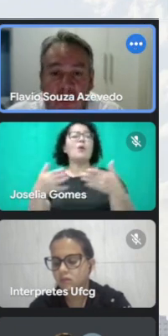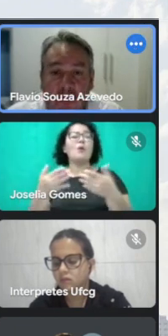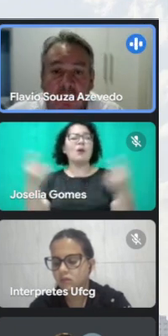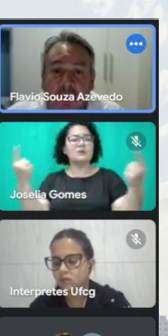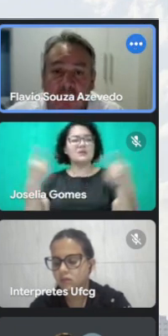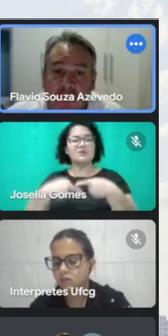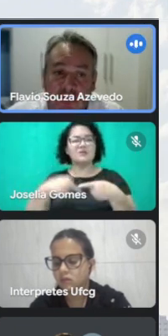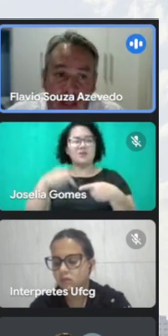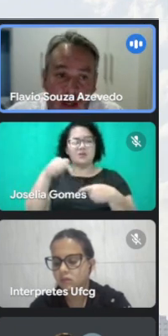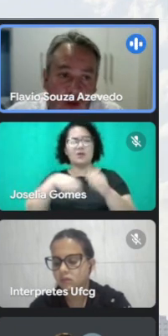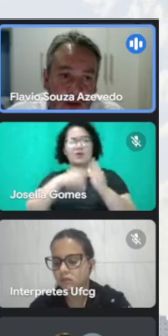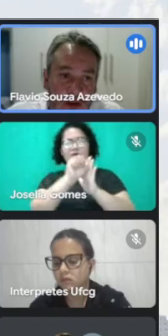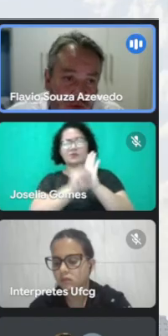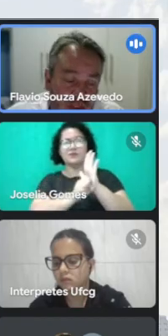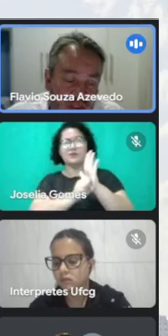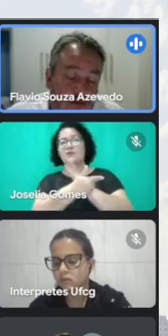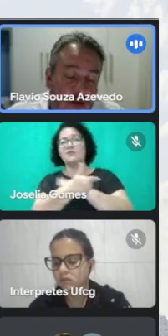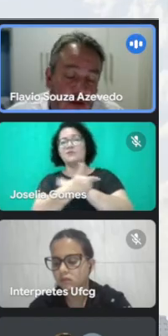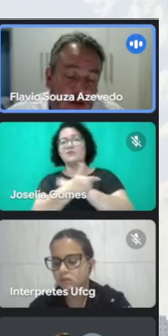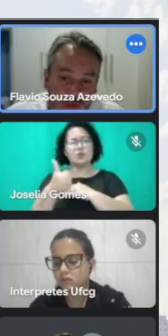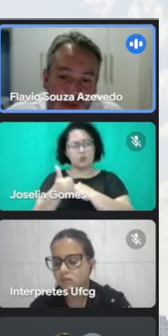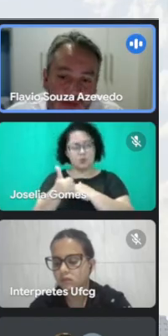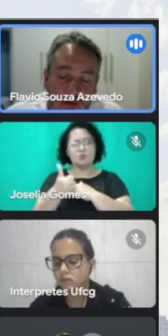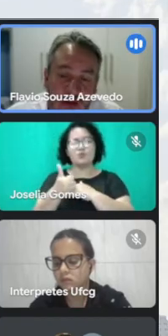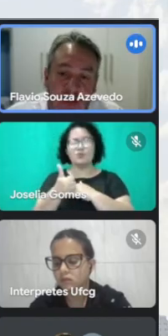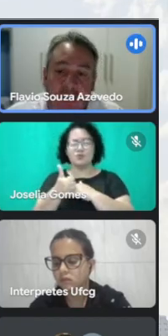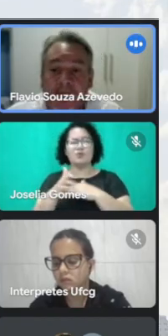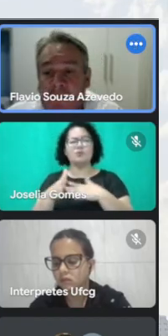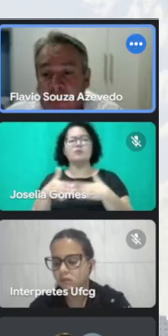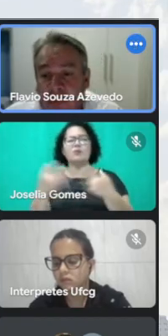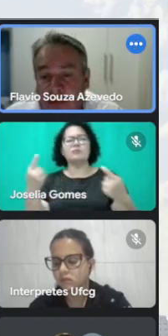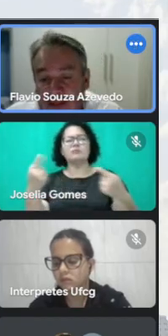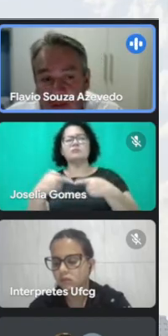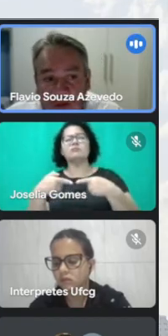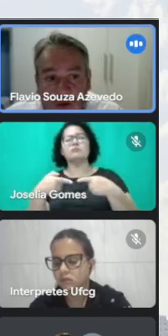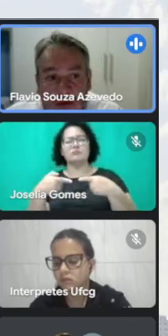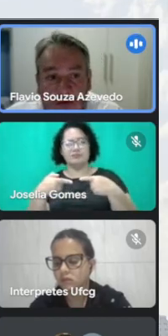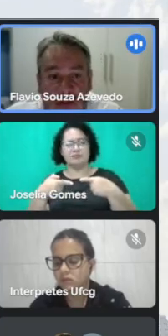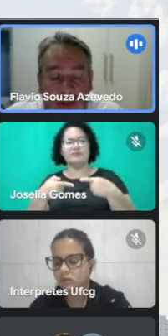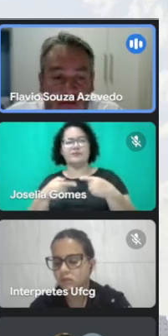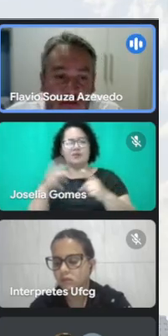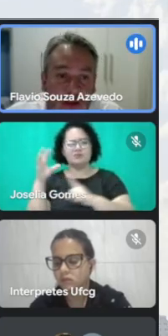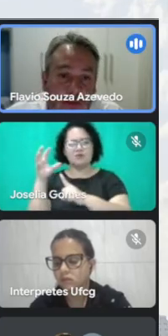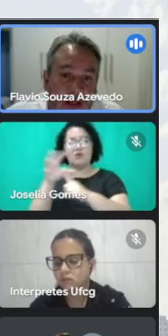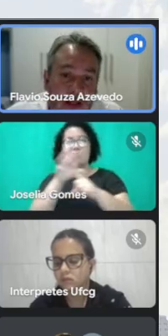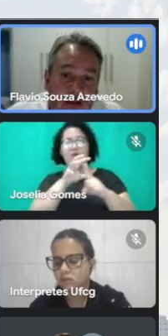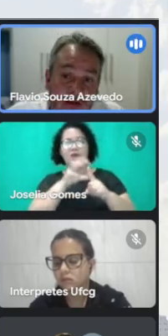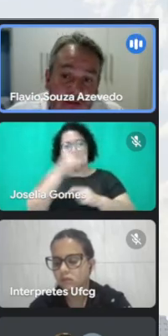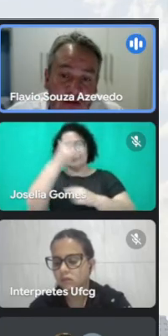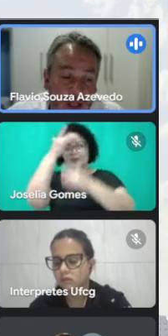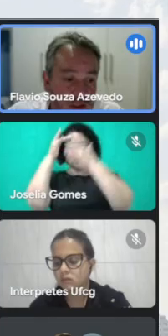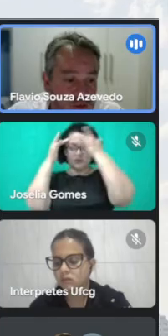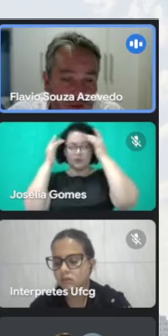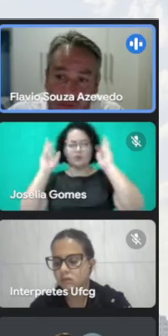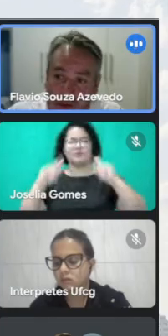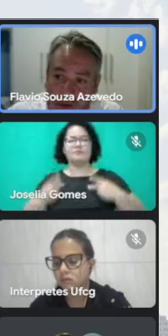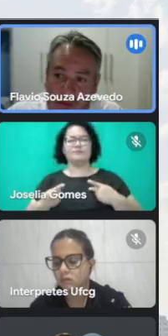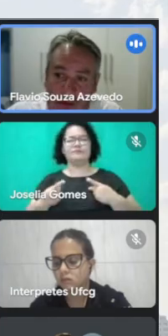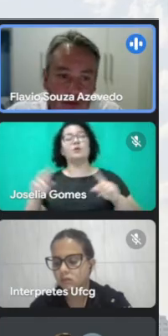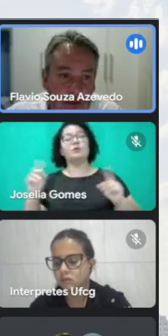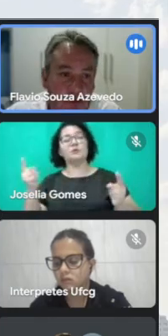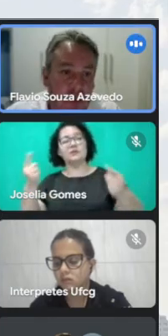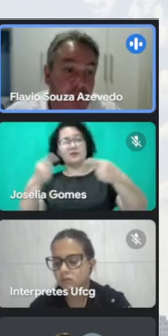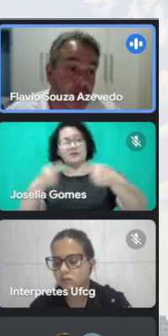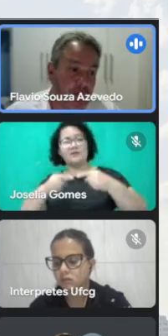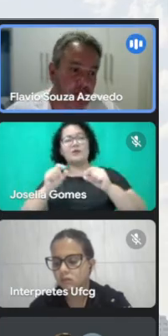XXI, né? Esse século antropogênico, né? Que tem muita influência das pessoas, né? O desafio da humanidade é viver dentro dos